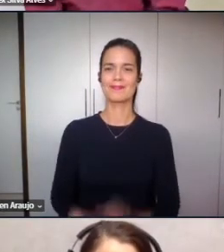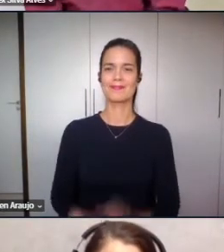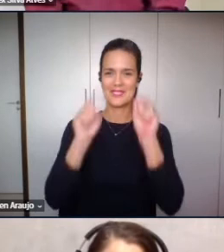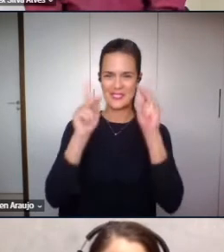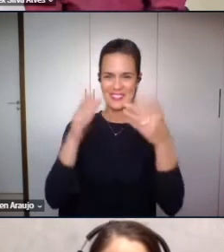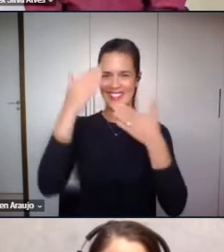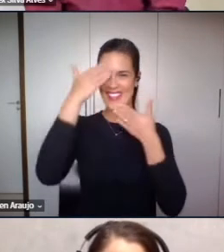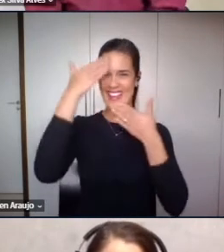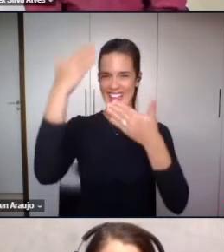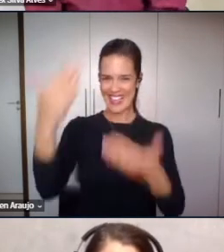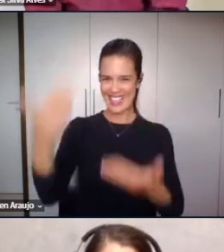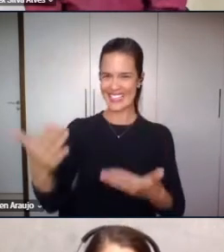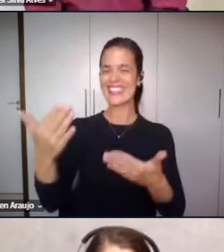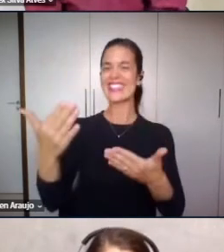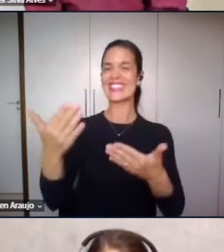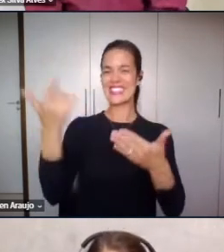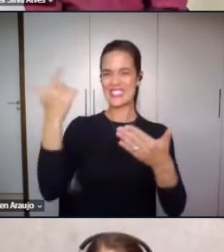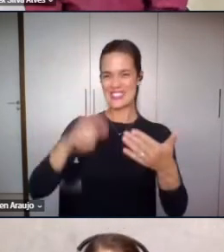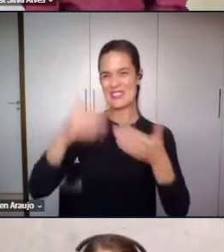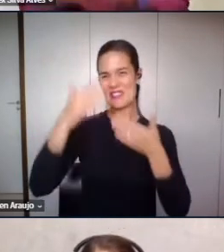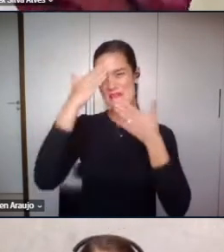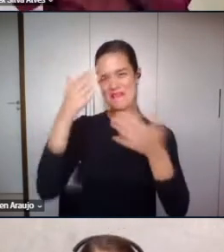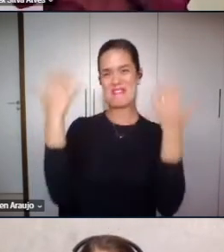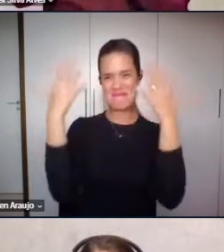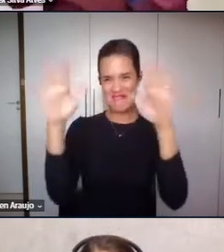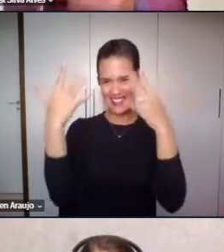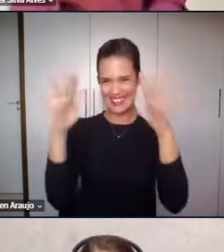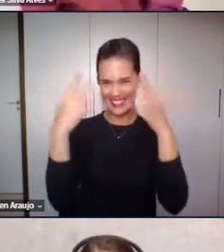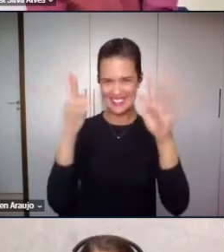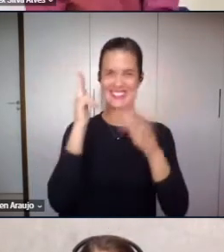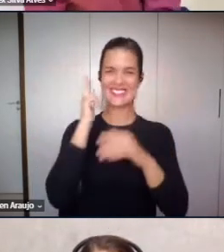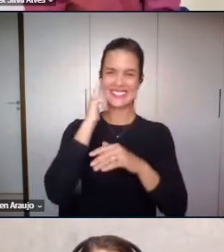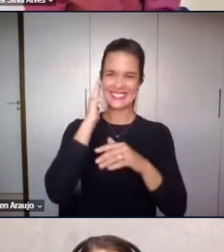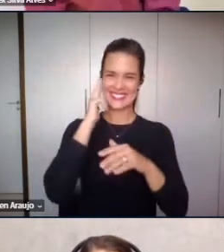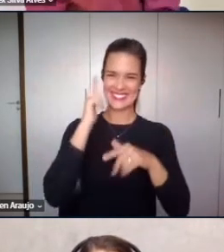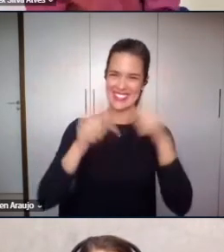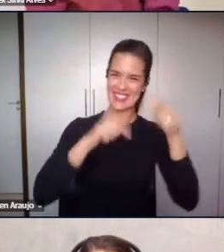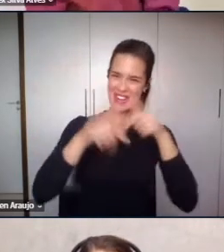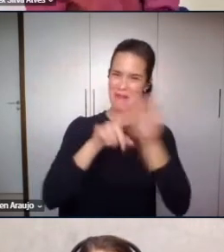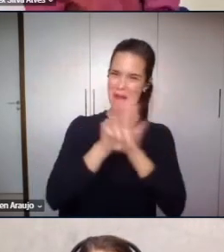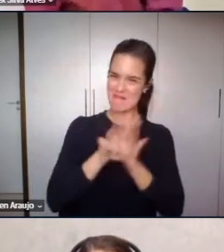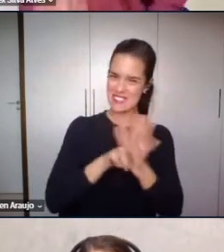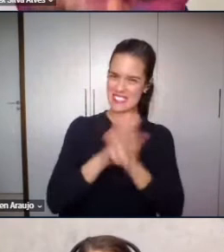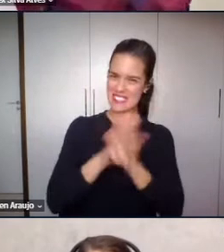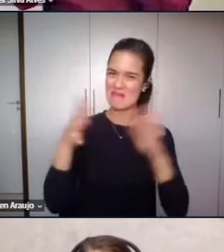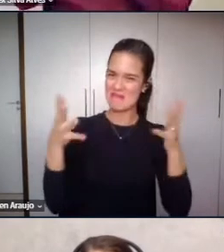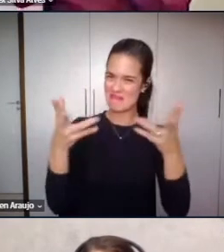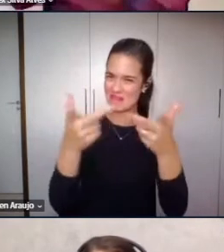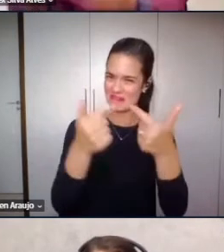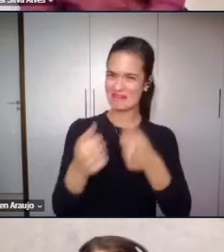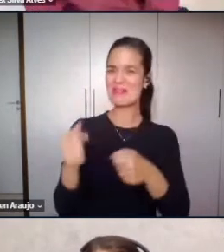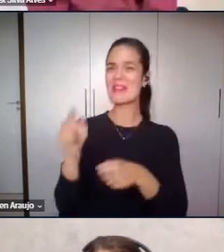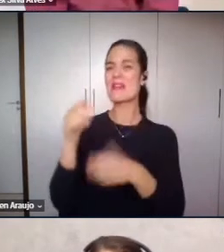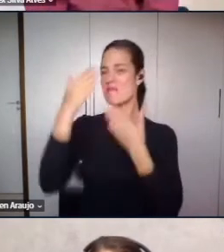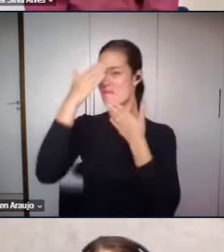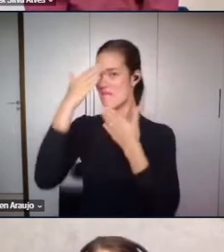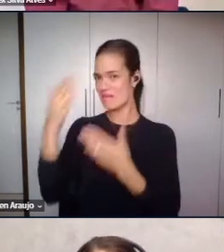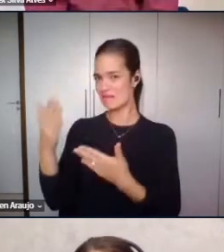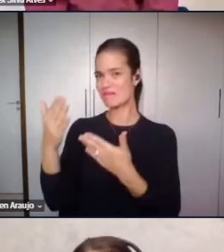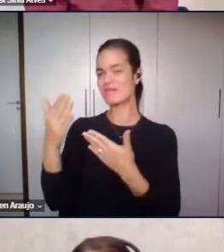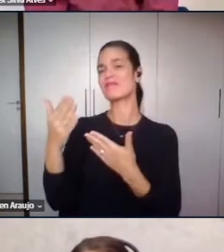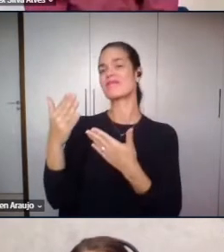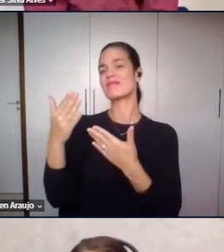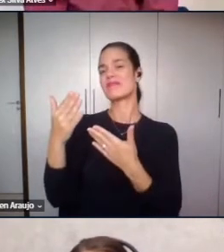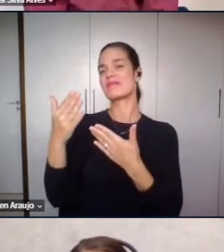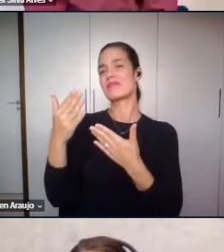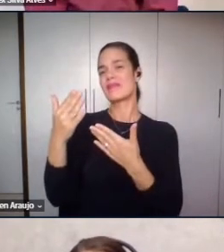muito obrigada mais uma vez, meus parabéns, Alex, pelo trabalho, pelo belo trabalho. Parabéns à professora orientadora também. Agradeço